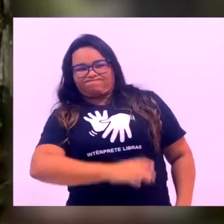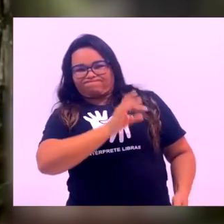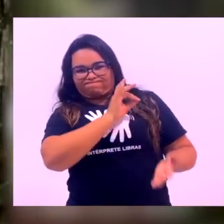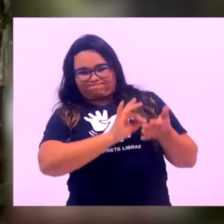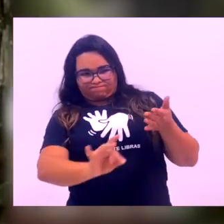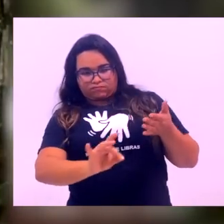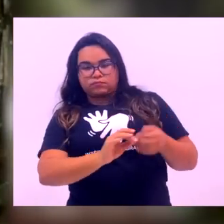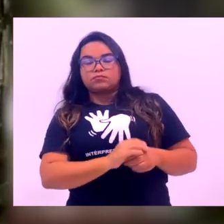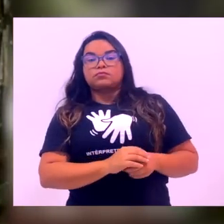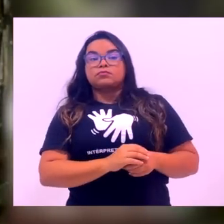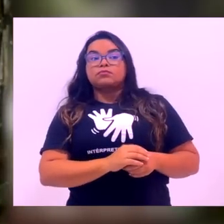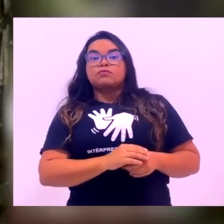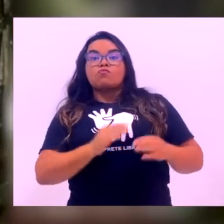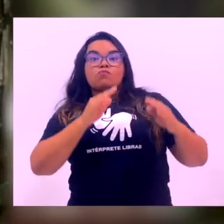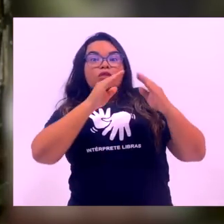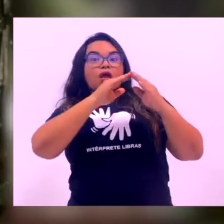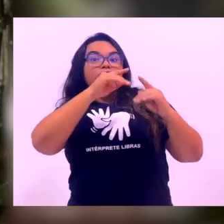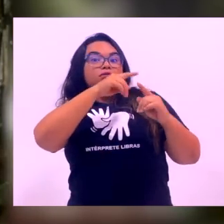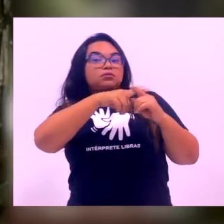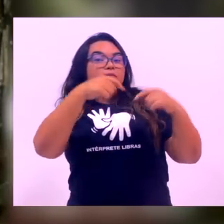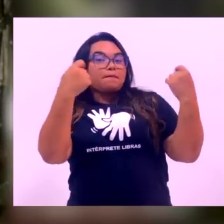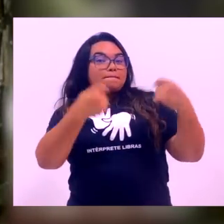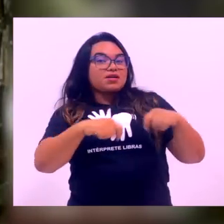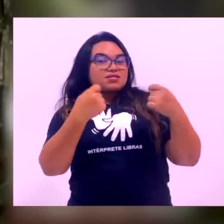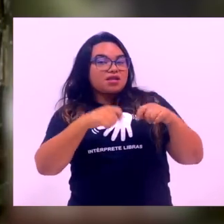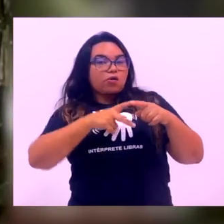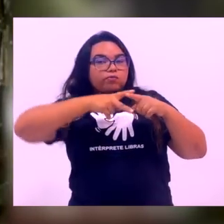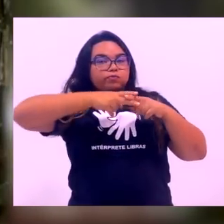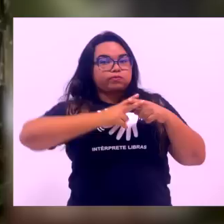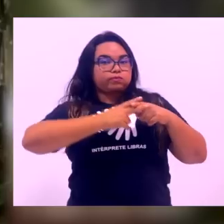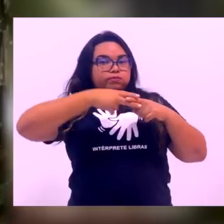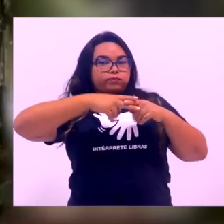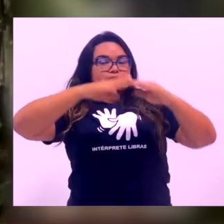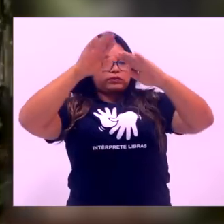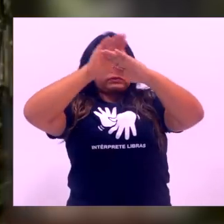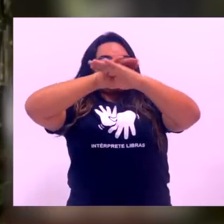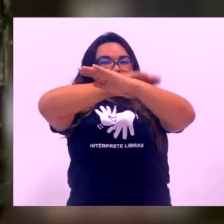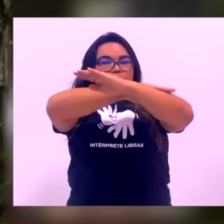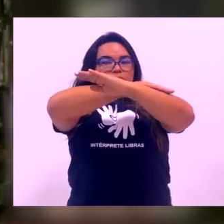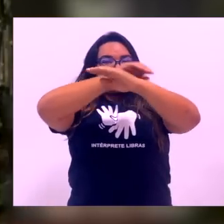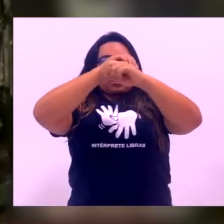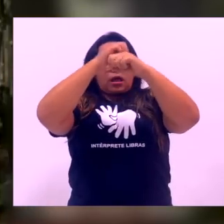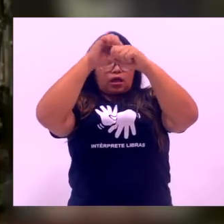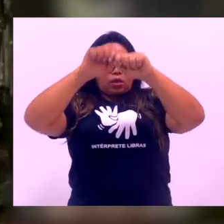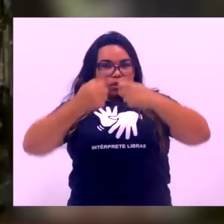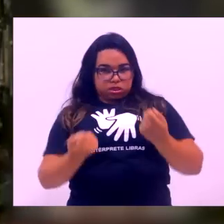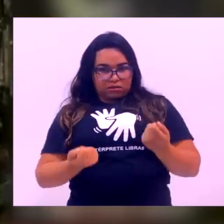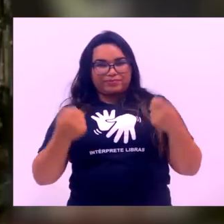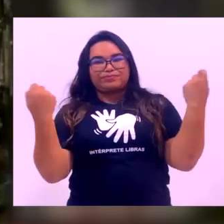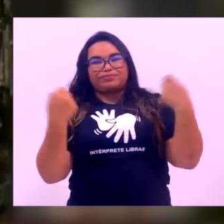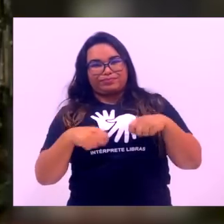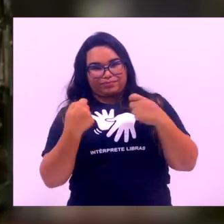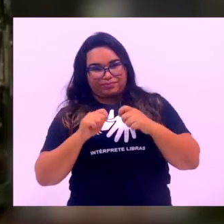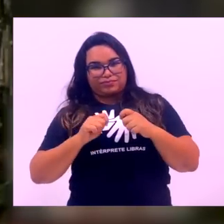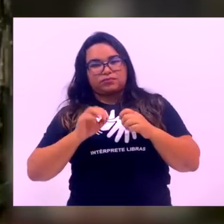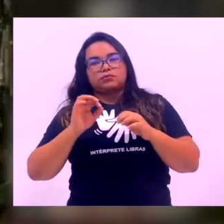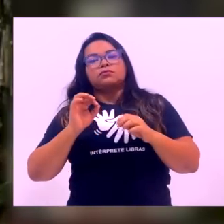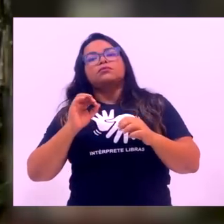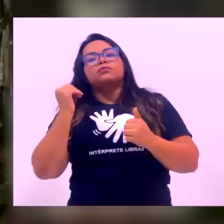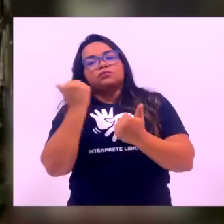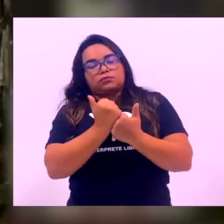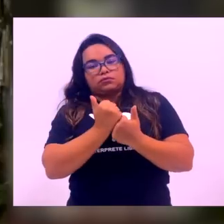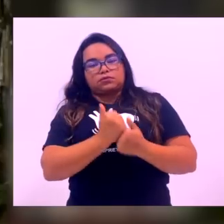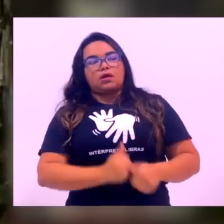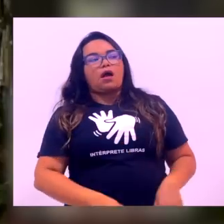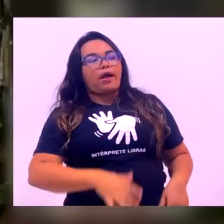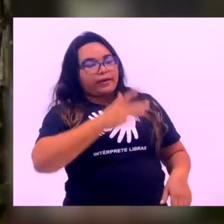dia a catedral precisava de reparos. O teto havia cedido e tinha que ser substituído. E então